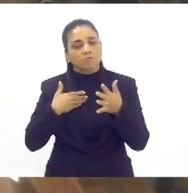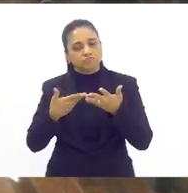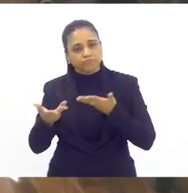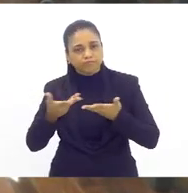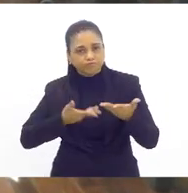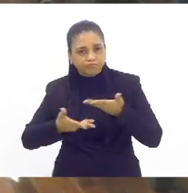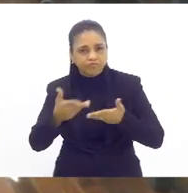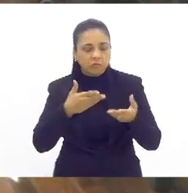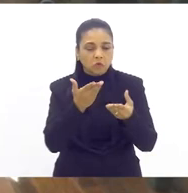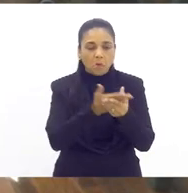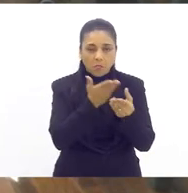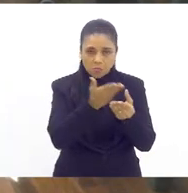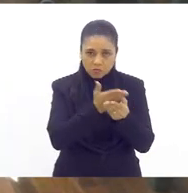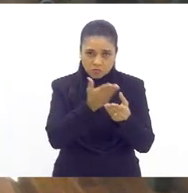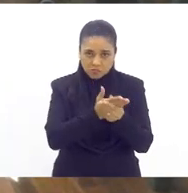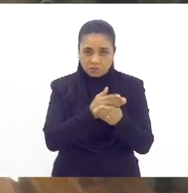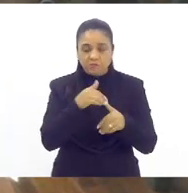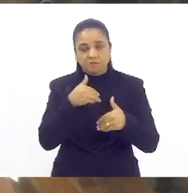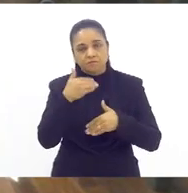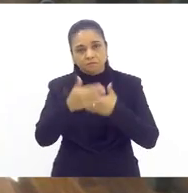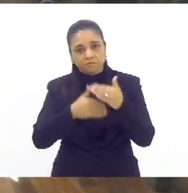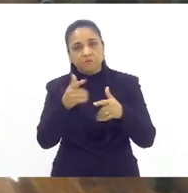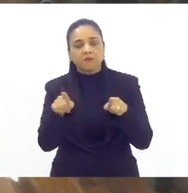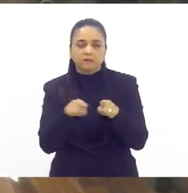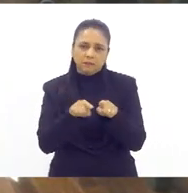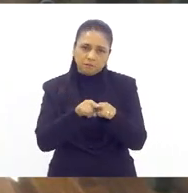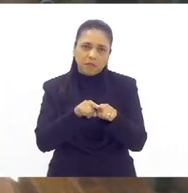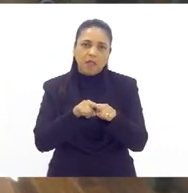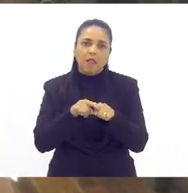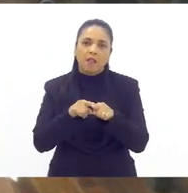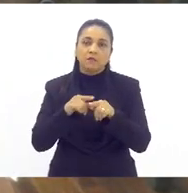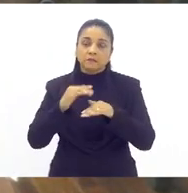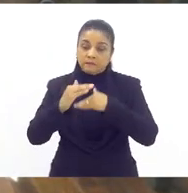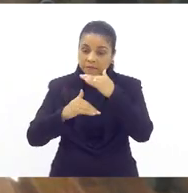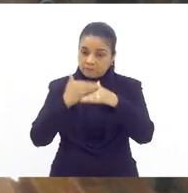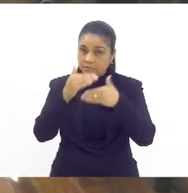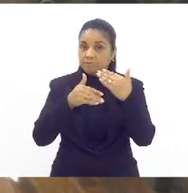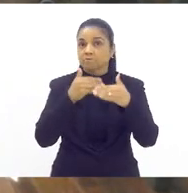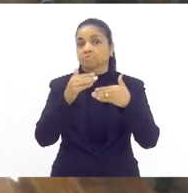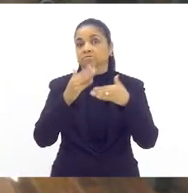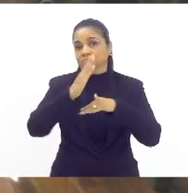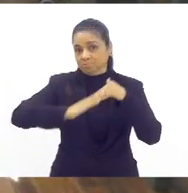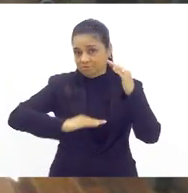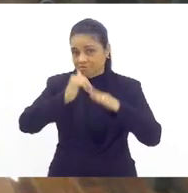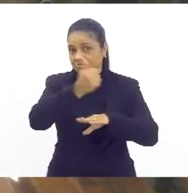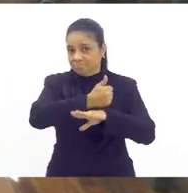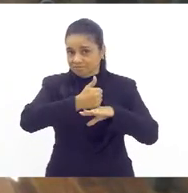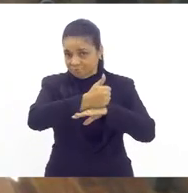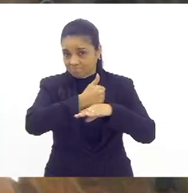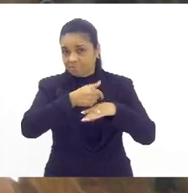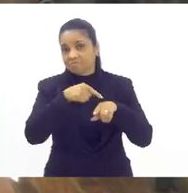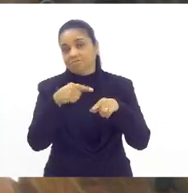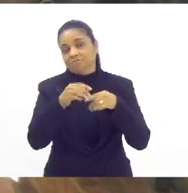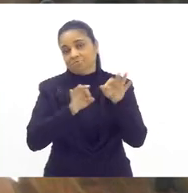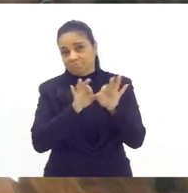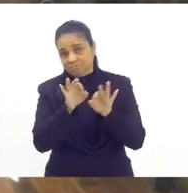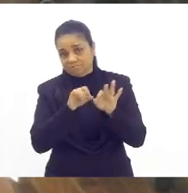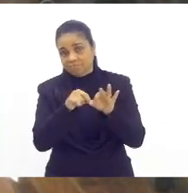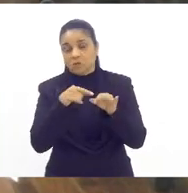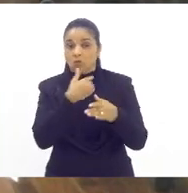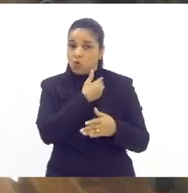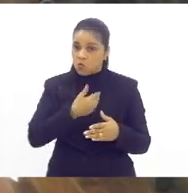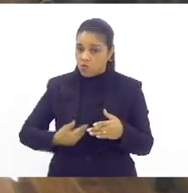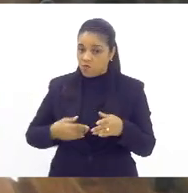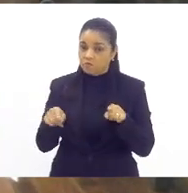ordinária desse processo mas há outras questões a questão própria da progressão de carreira né é importante que o governo no caminho para regularização